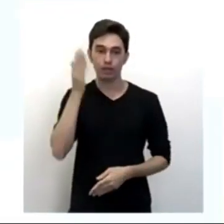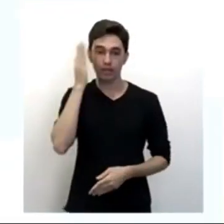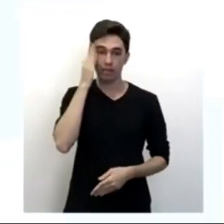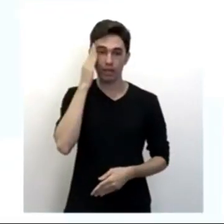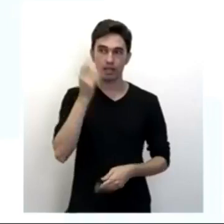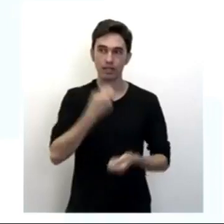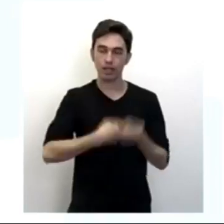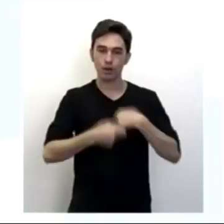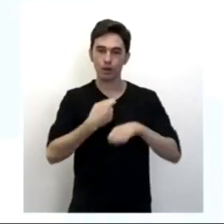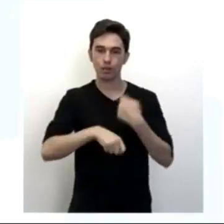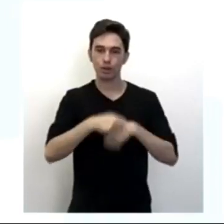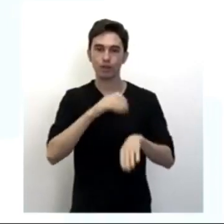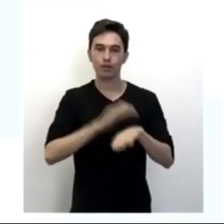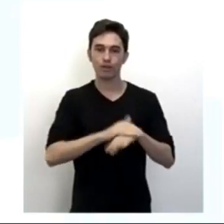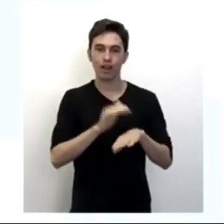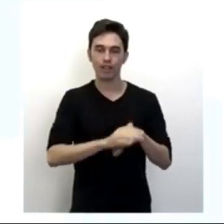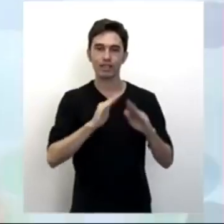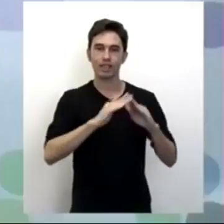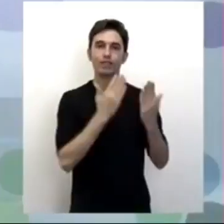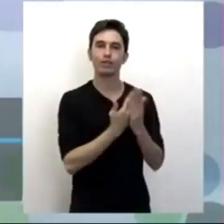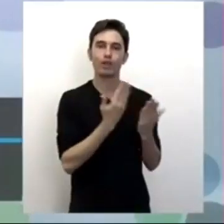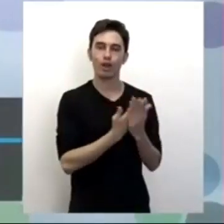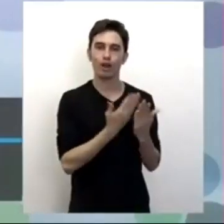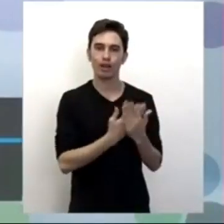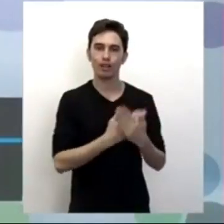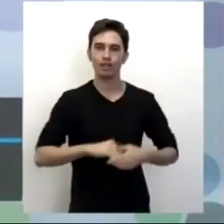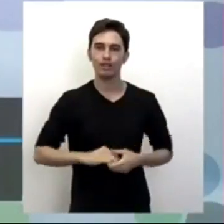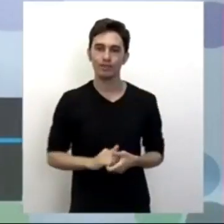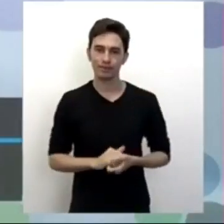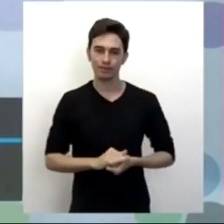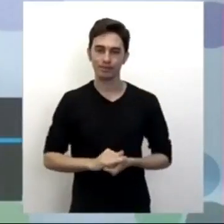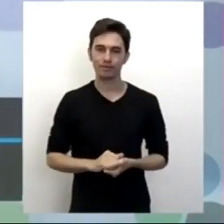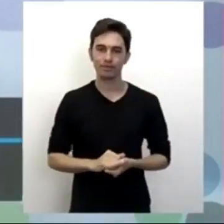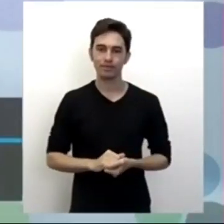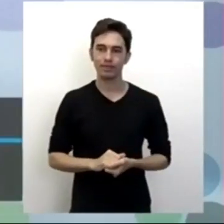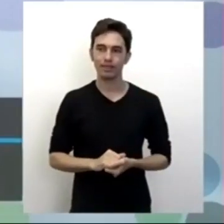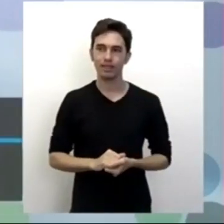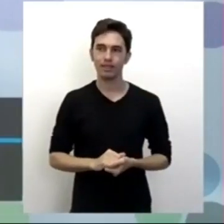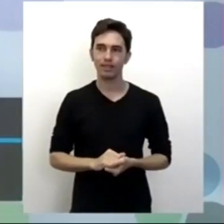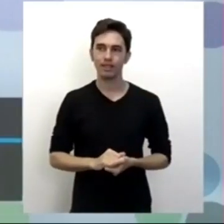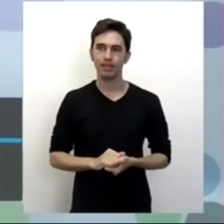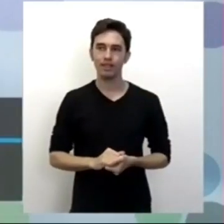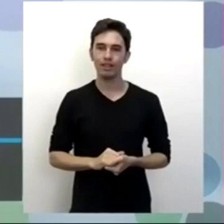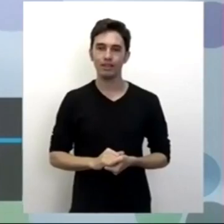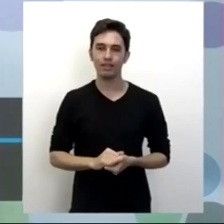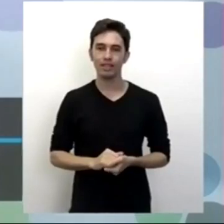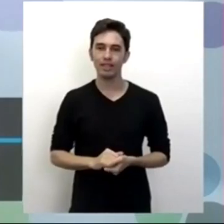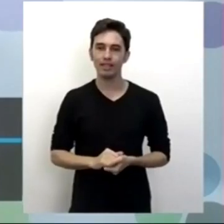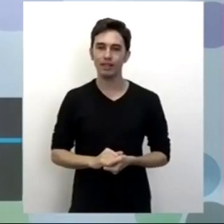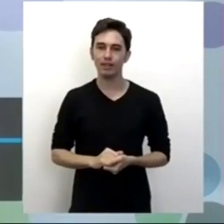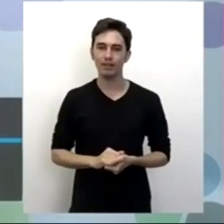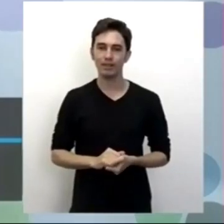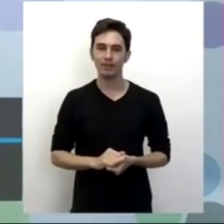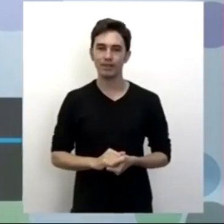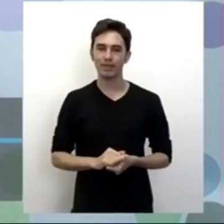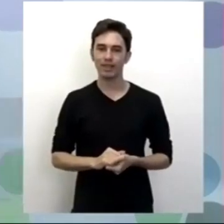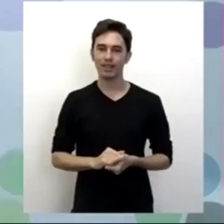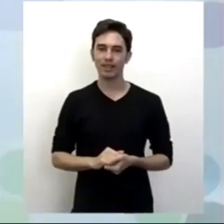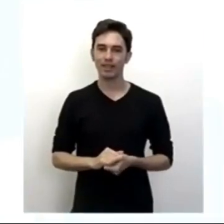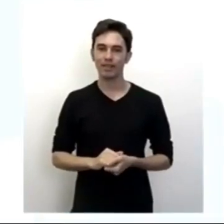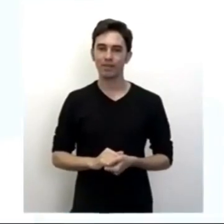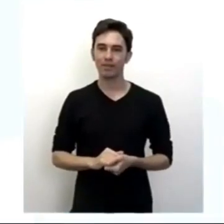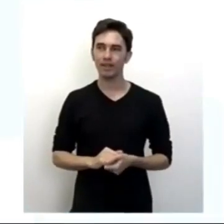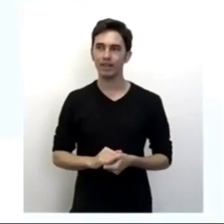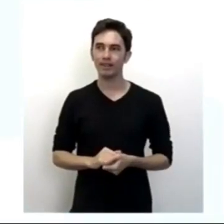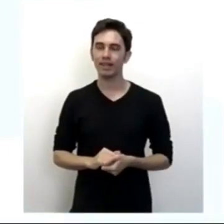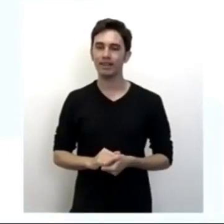econômicos fazem escola. Estou falando de uma pessoa, então, relativamente contemporânea. O próximo,